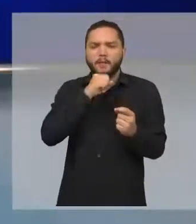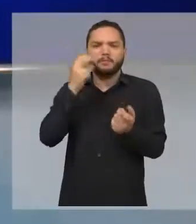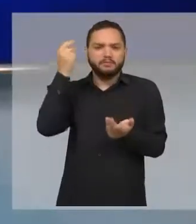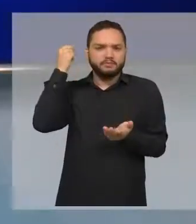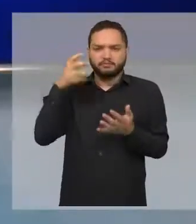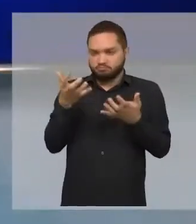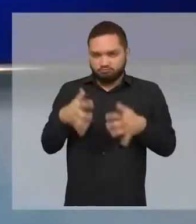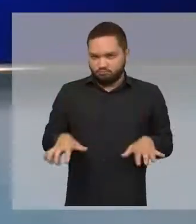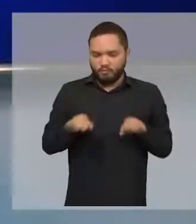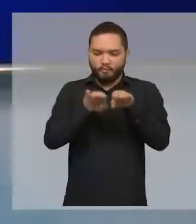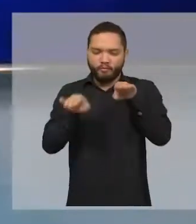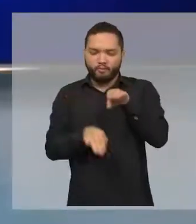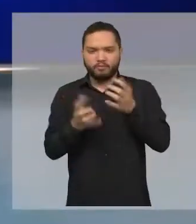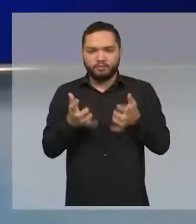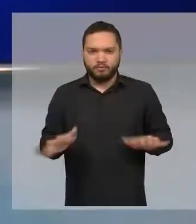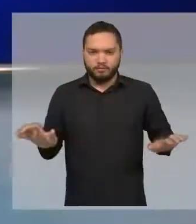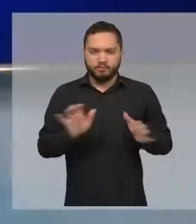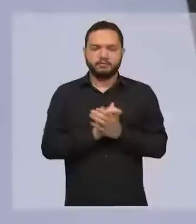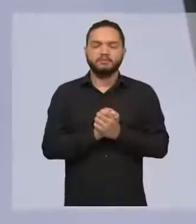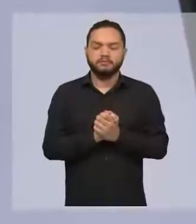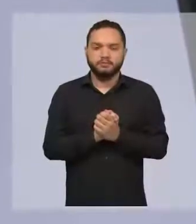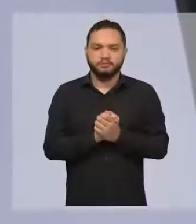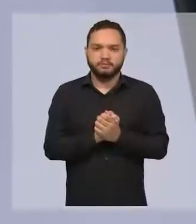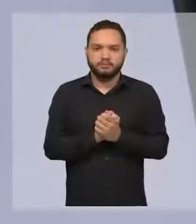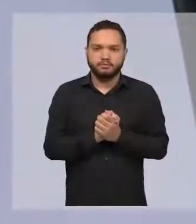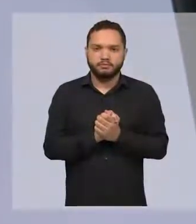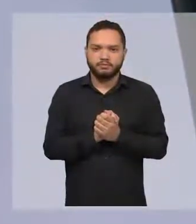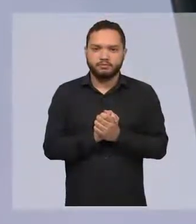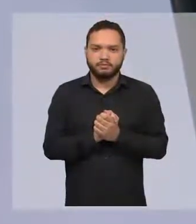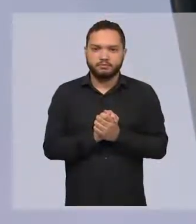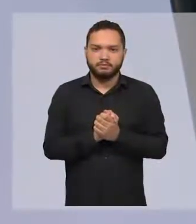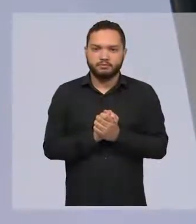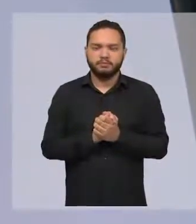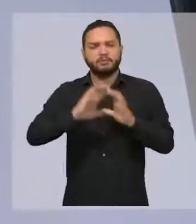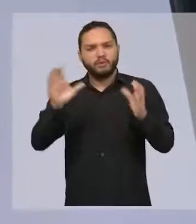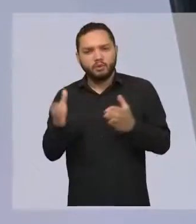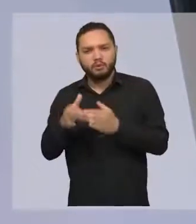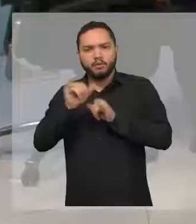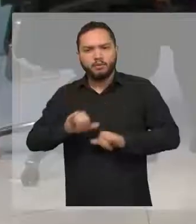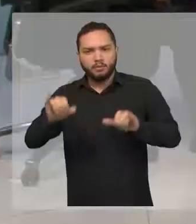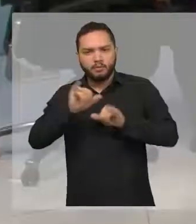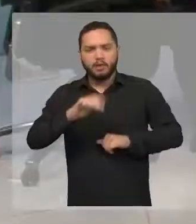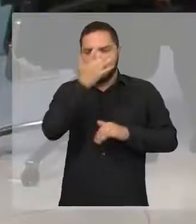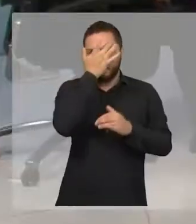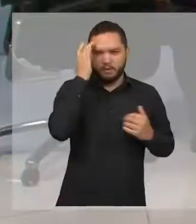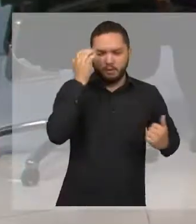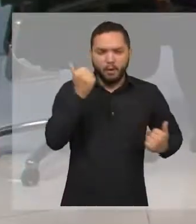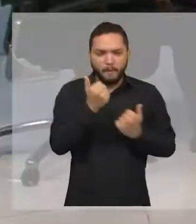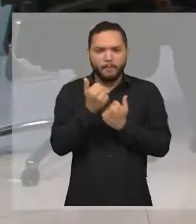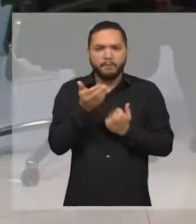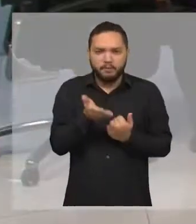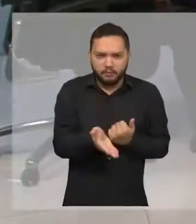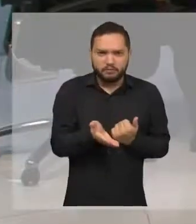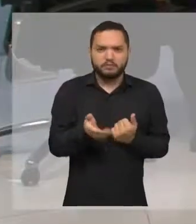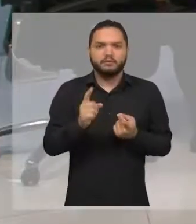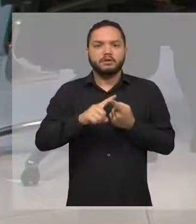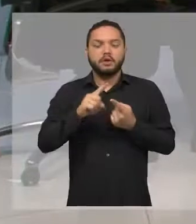regime racista da África do Sul, também confessaram as suas práticas violentas. Ao invés de acusar do outro, o outro que se